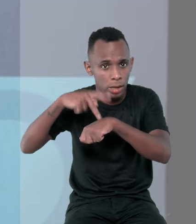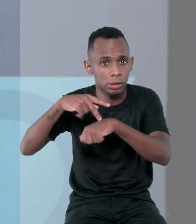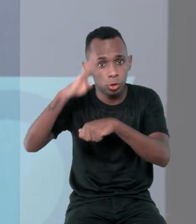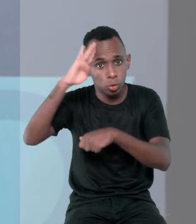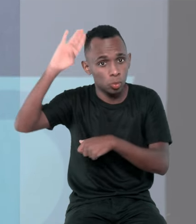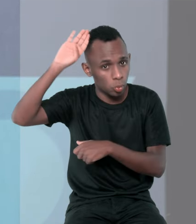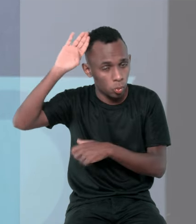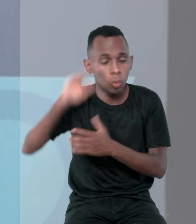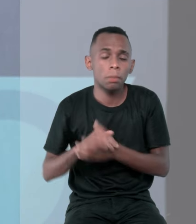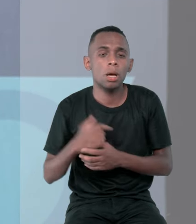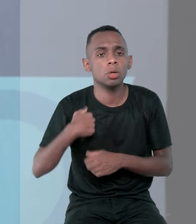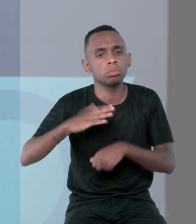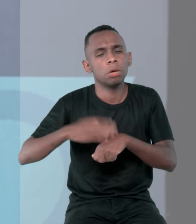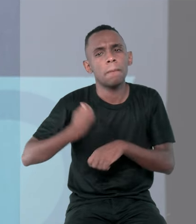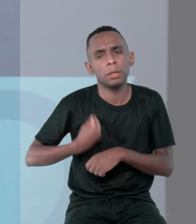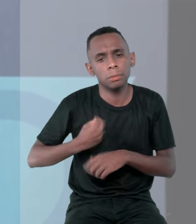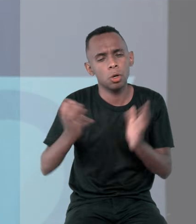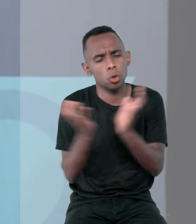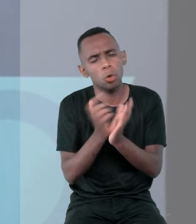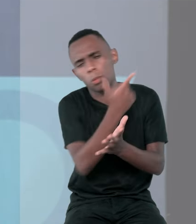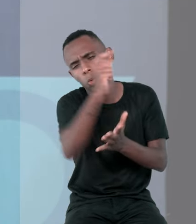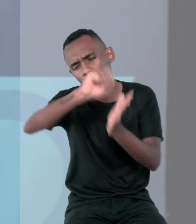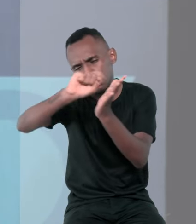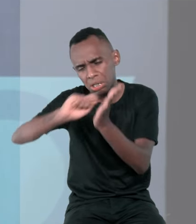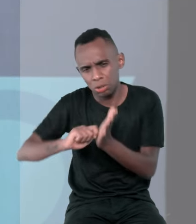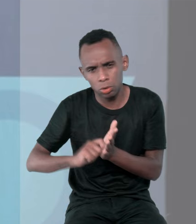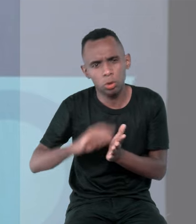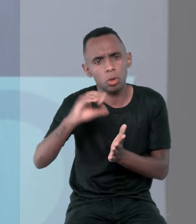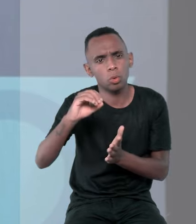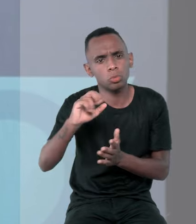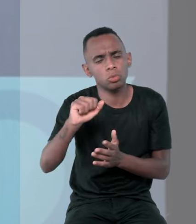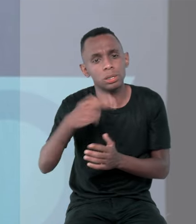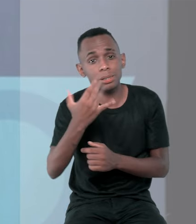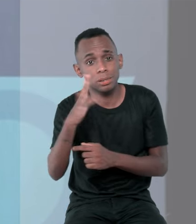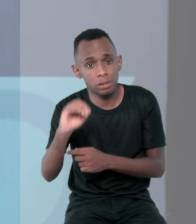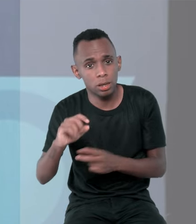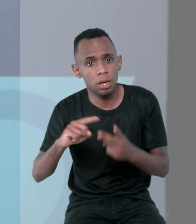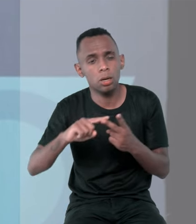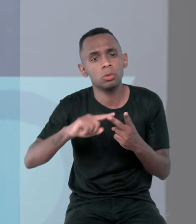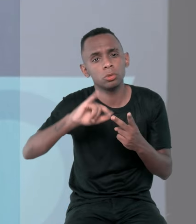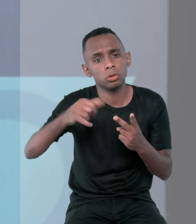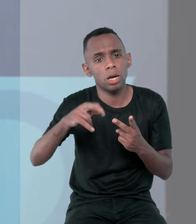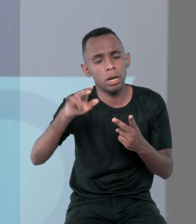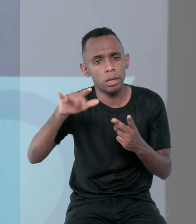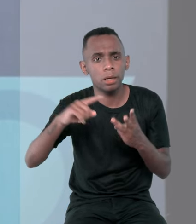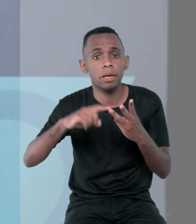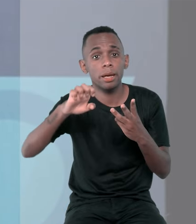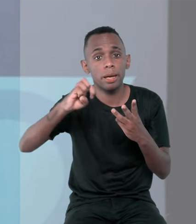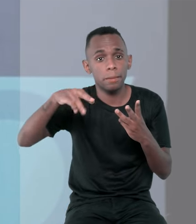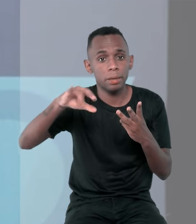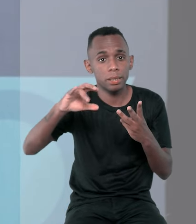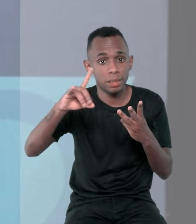participando junto com outros escritores, com a Conceição Evaristo, com a Jaridia Arraes, o